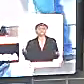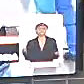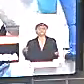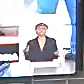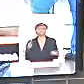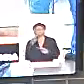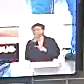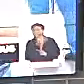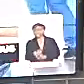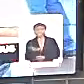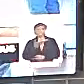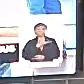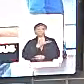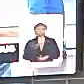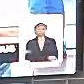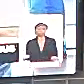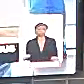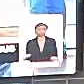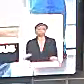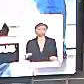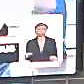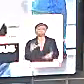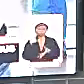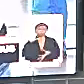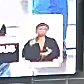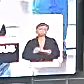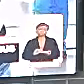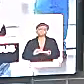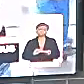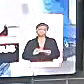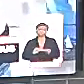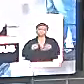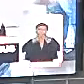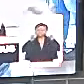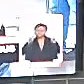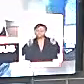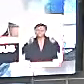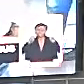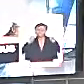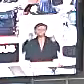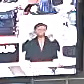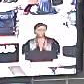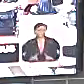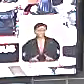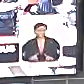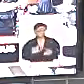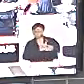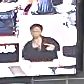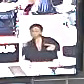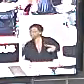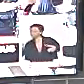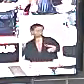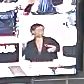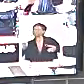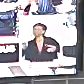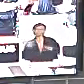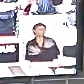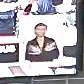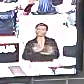querido não quero isso concluir nada sobre nós sem nós obrigado muito obrigado